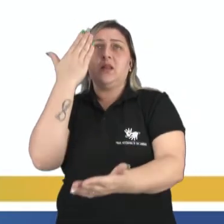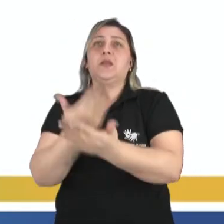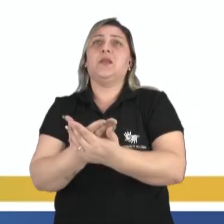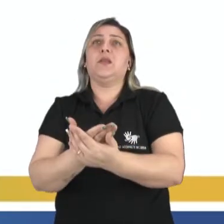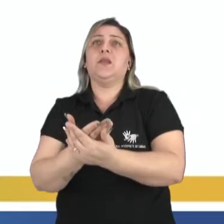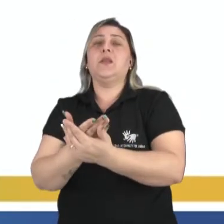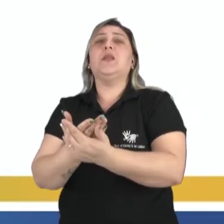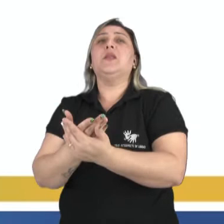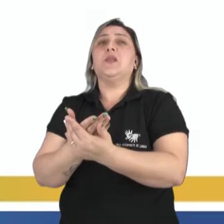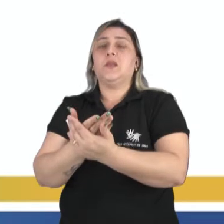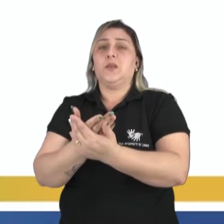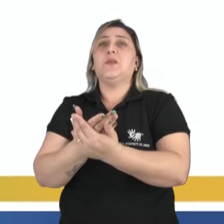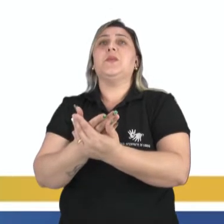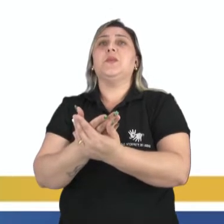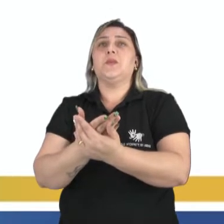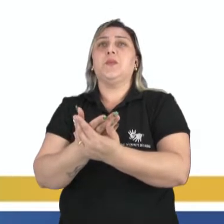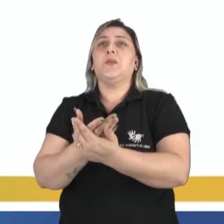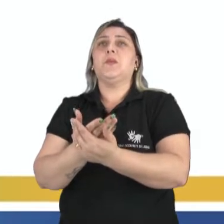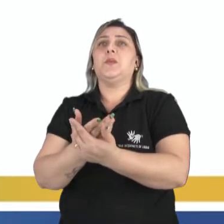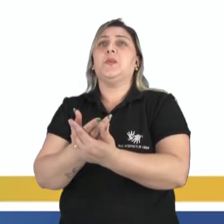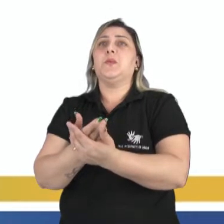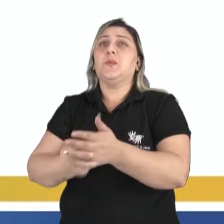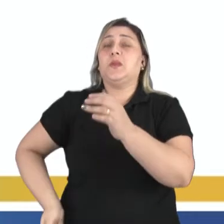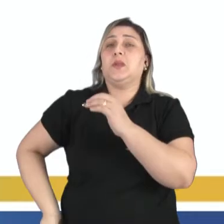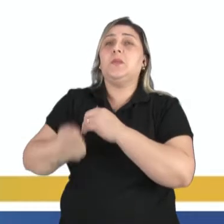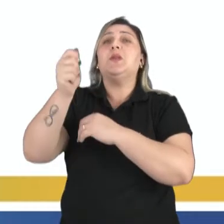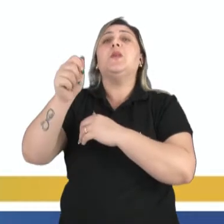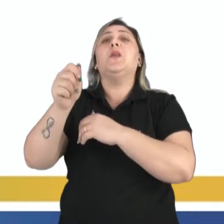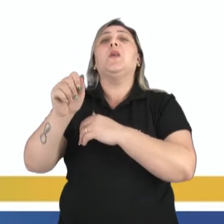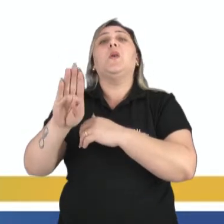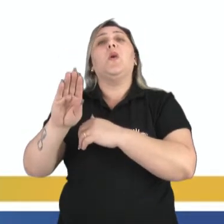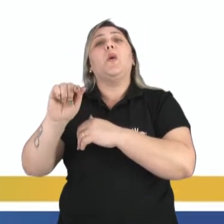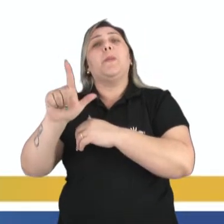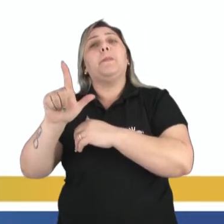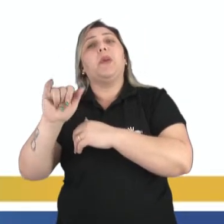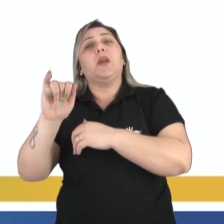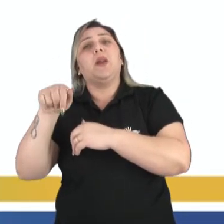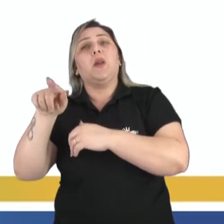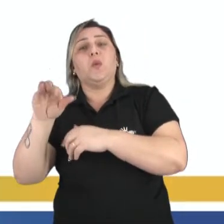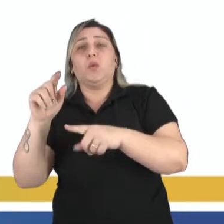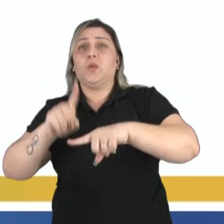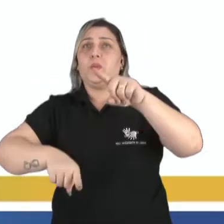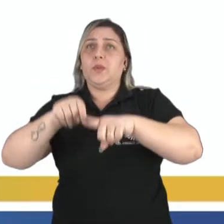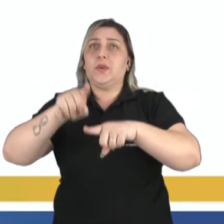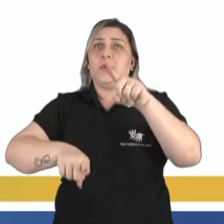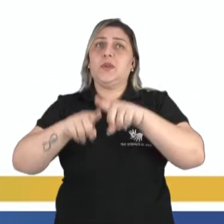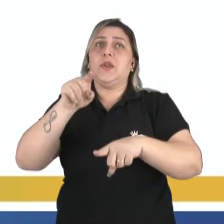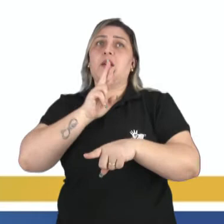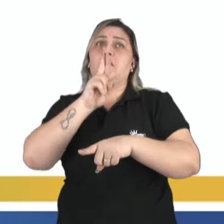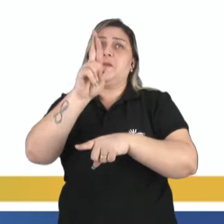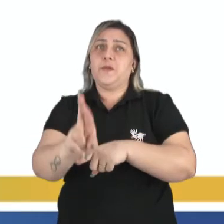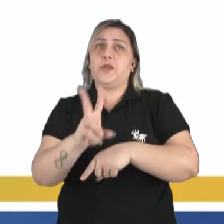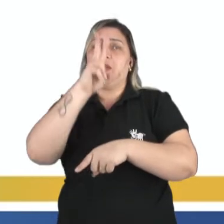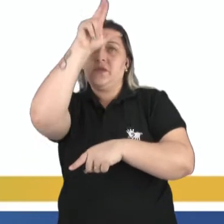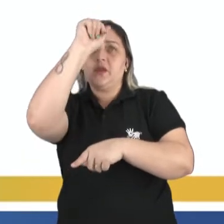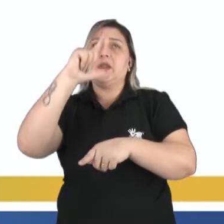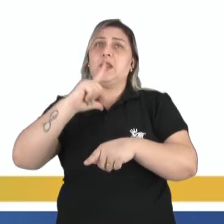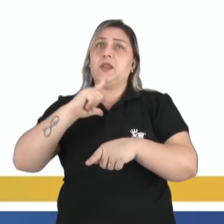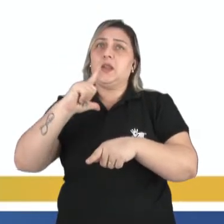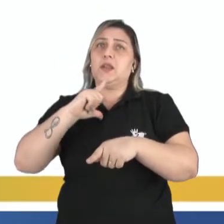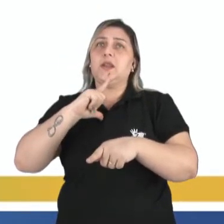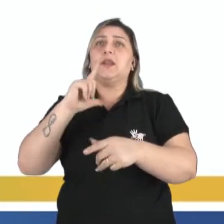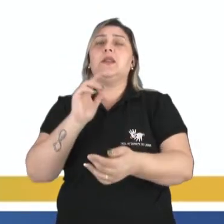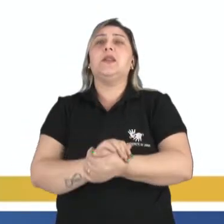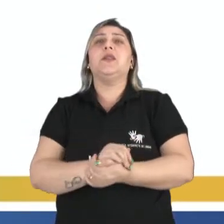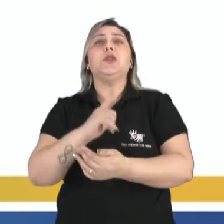acreditavam que, isso aqui foi do ENEM em 2014, no lançamento oblíquo de um objeto, A resultante das forças que atuavam sobre